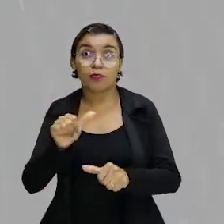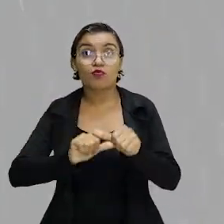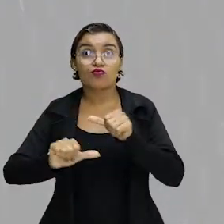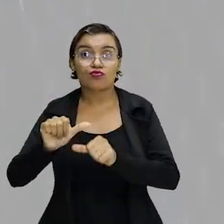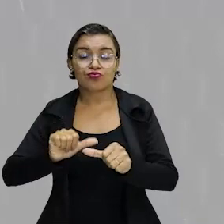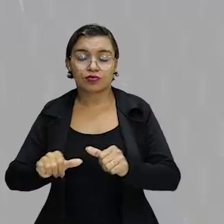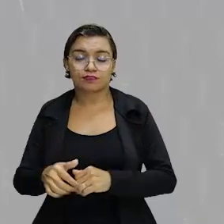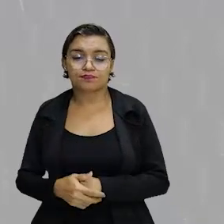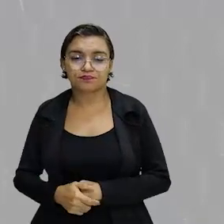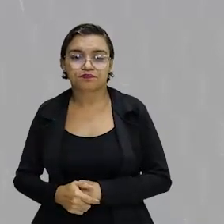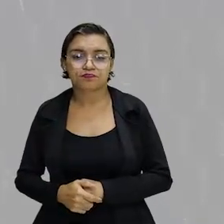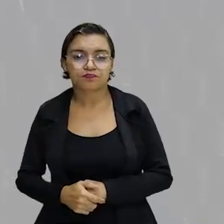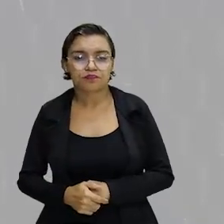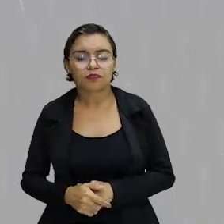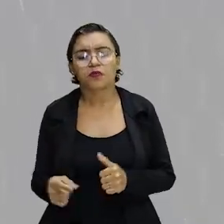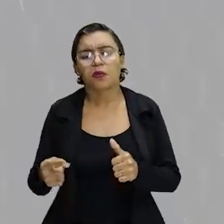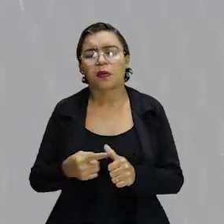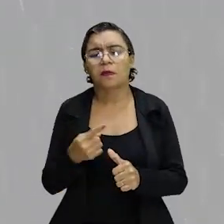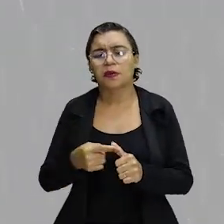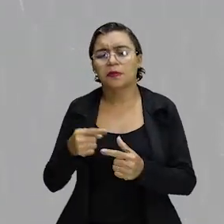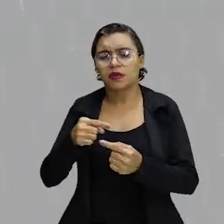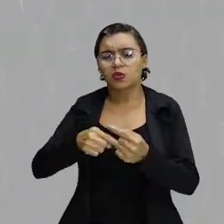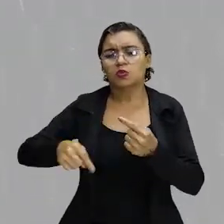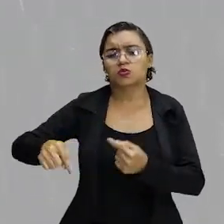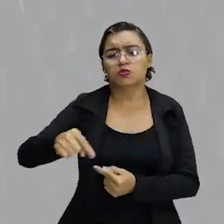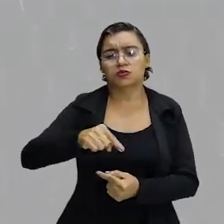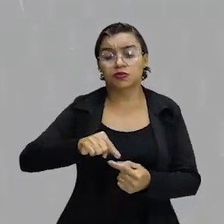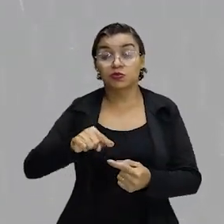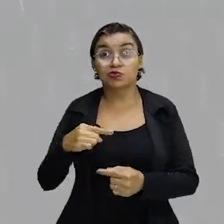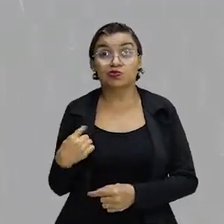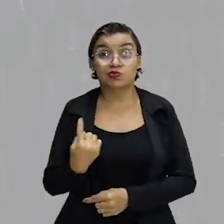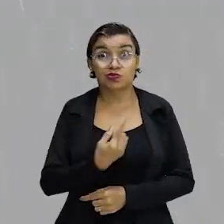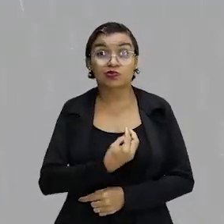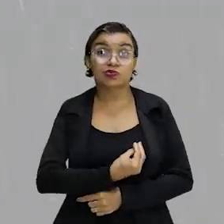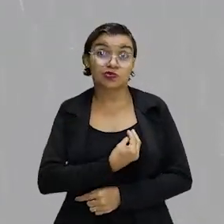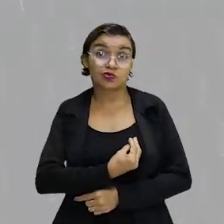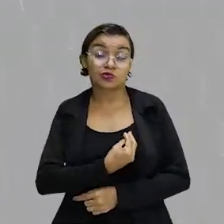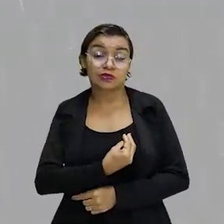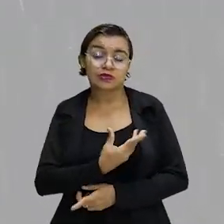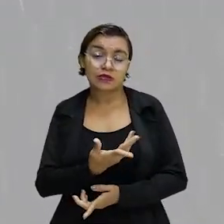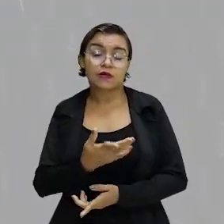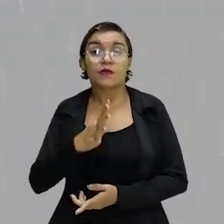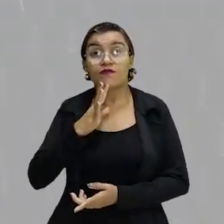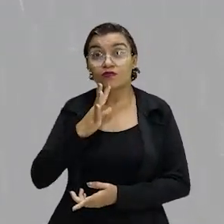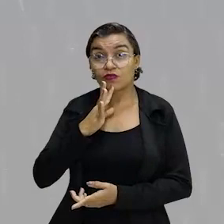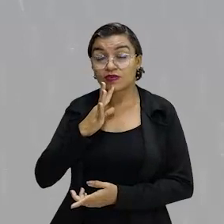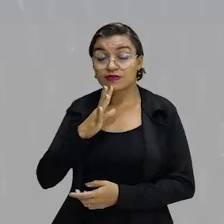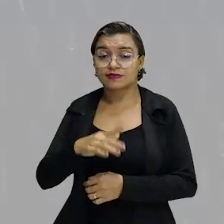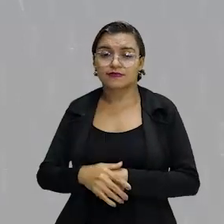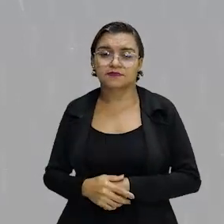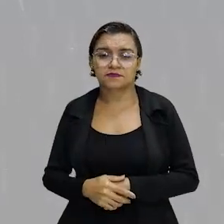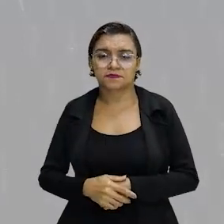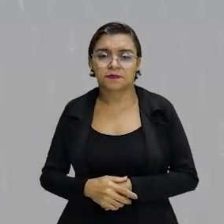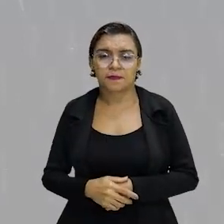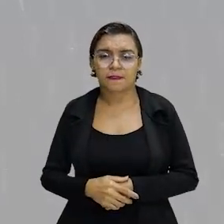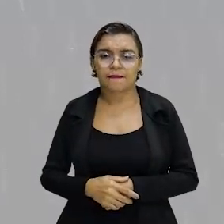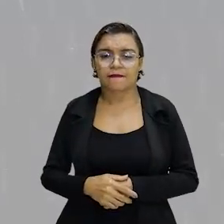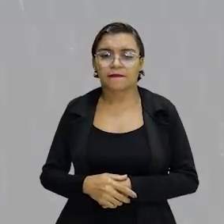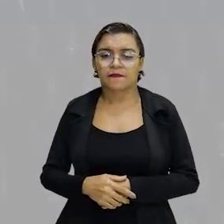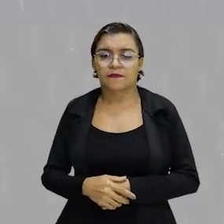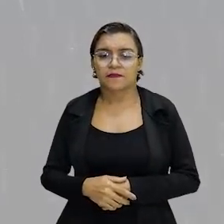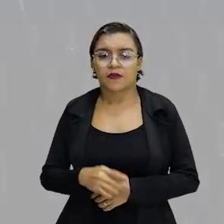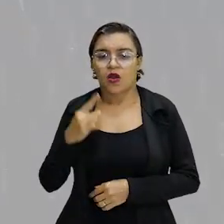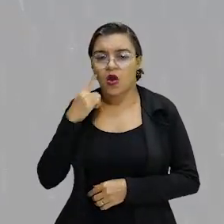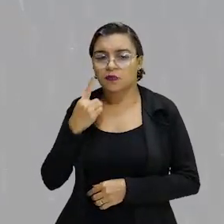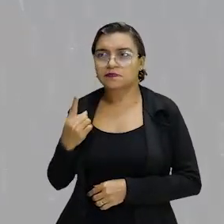aqui, pessoal. O primeiro ciclo é o que a gente conhece, né? Esse primeiro ciclo aqui, que a gente está falando o ciclo haplobionte,